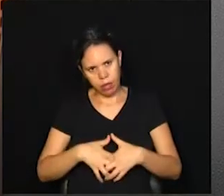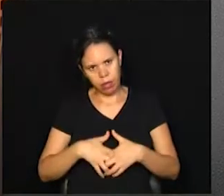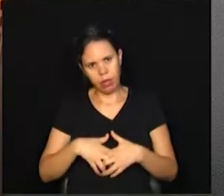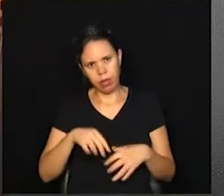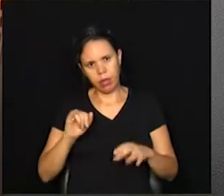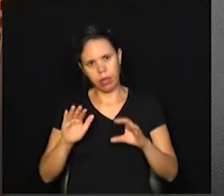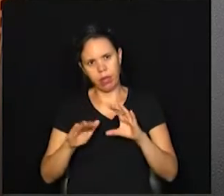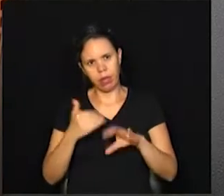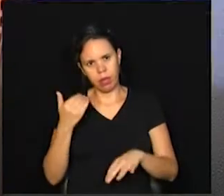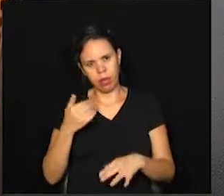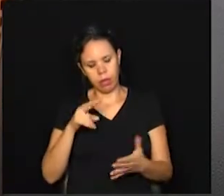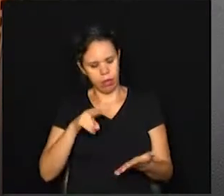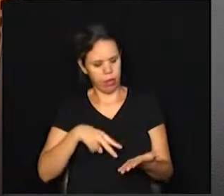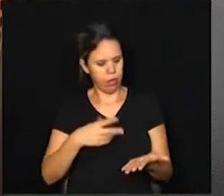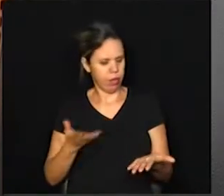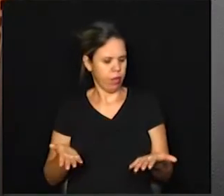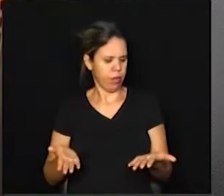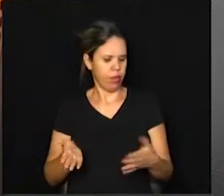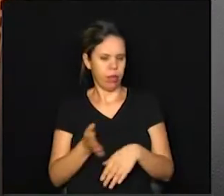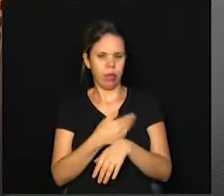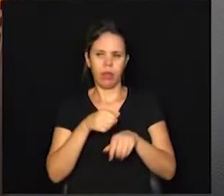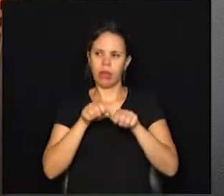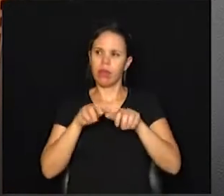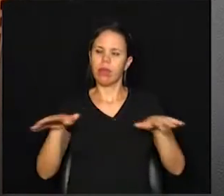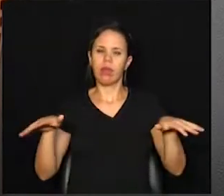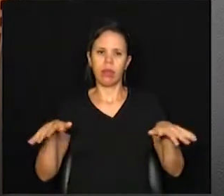uma notícia, antes de